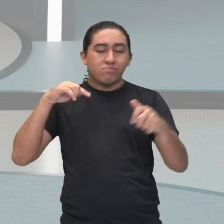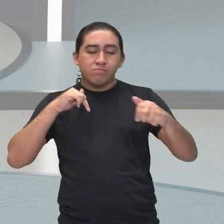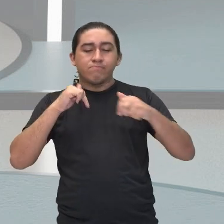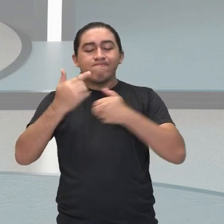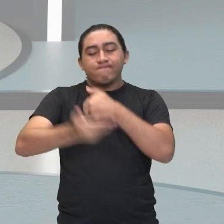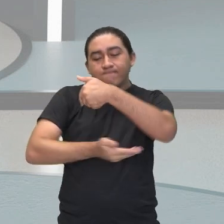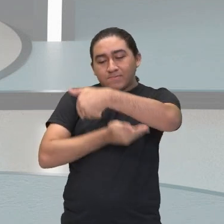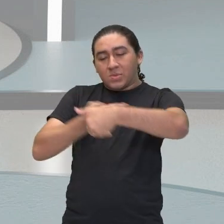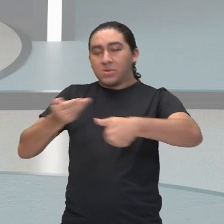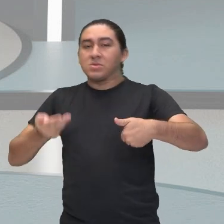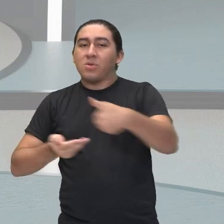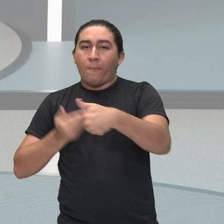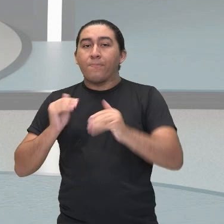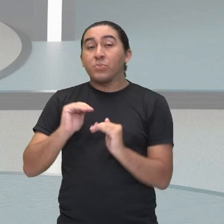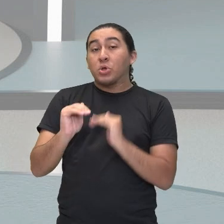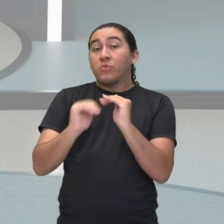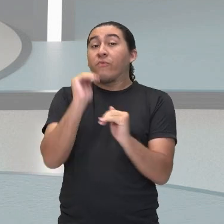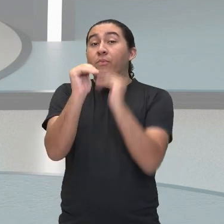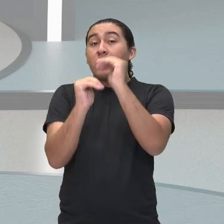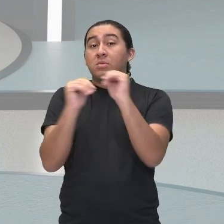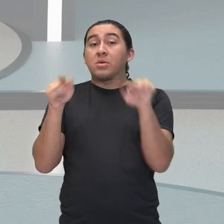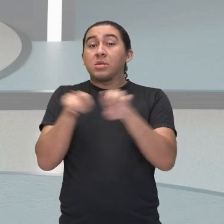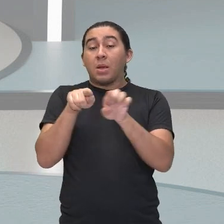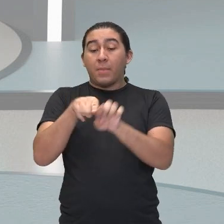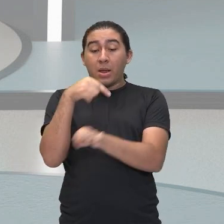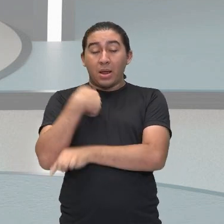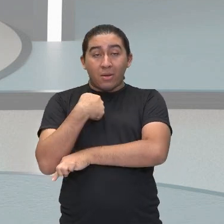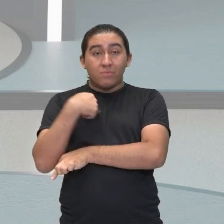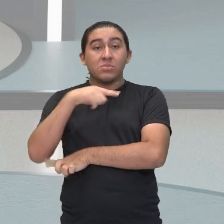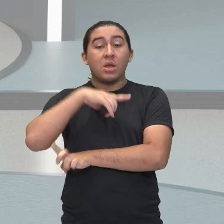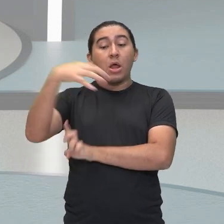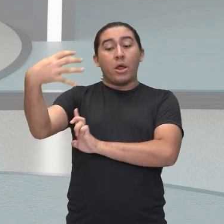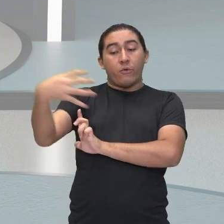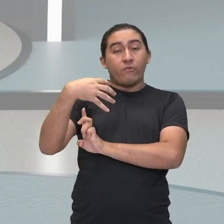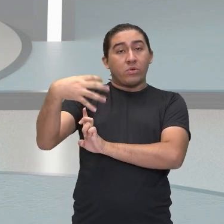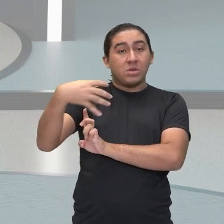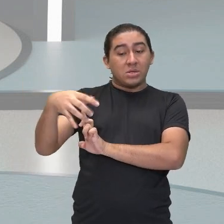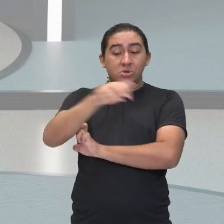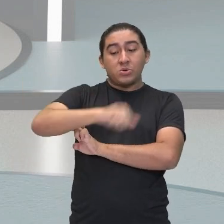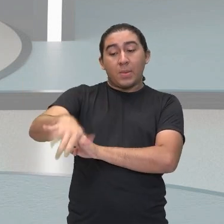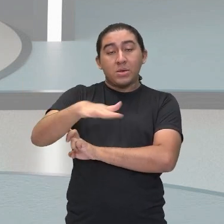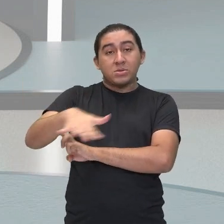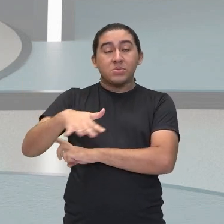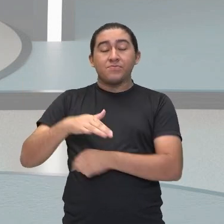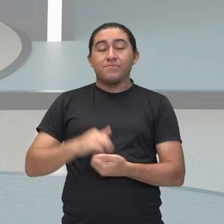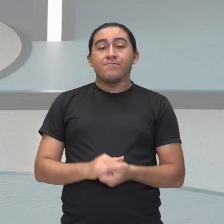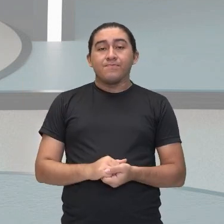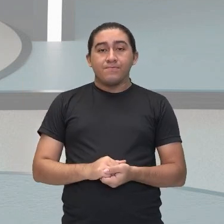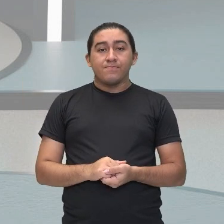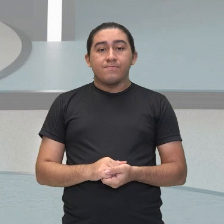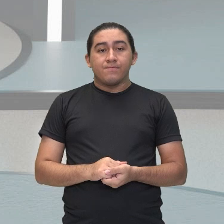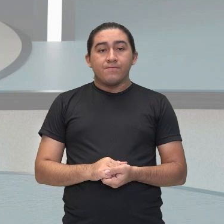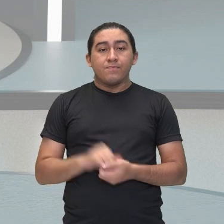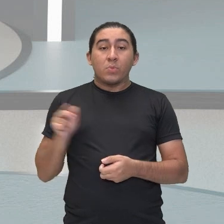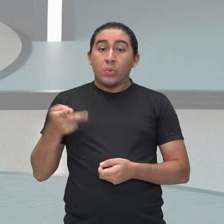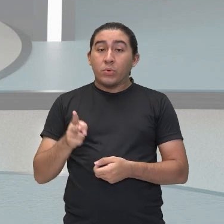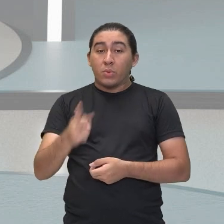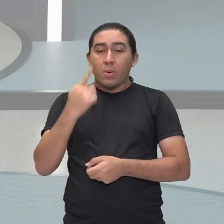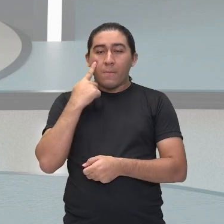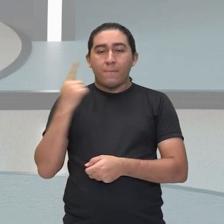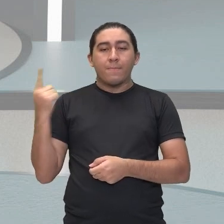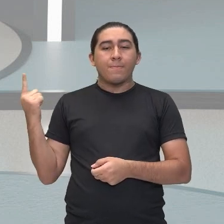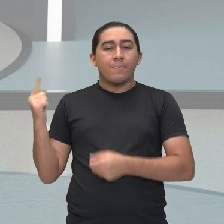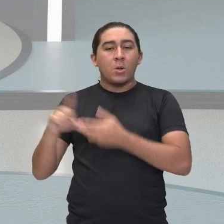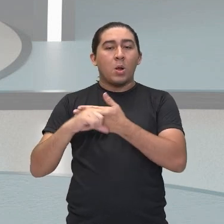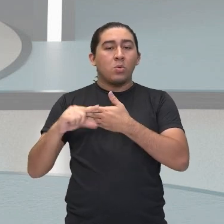me desenvolvo, eu também estou sendo influenciado por isso. Avançando, vamos ver que Le Breton